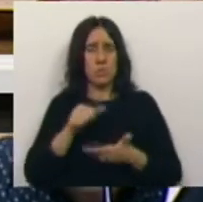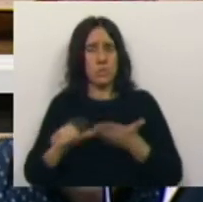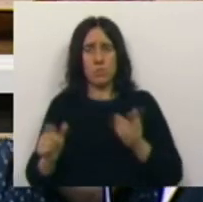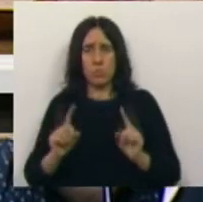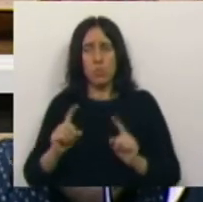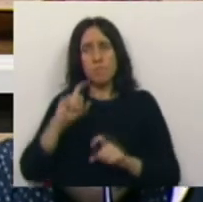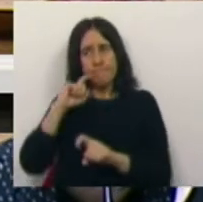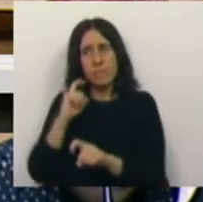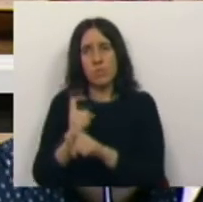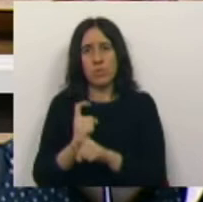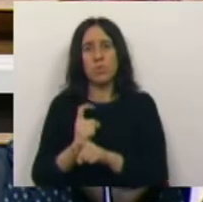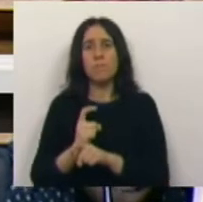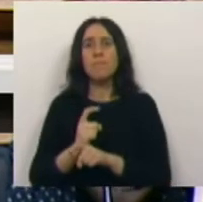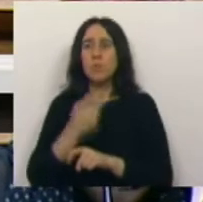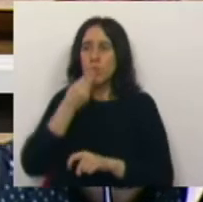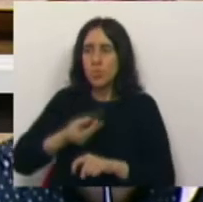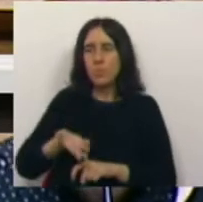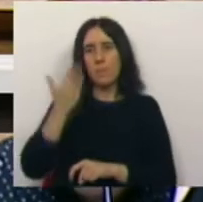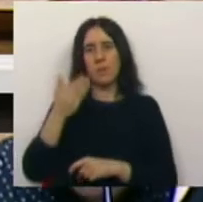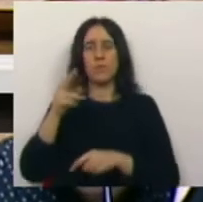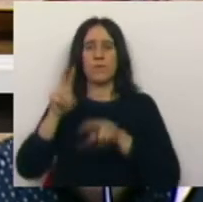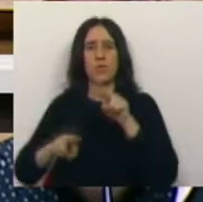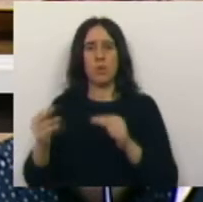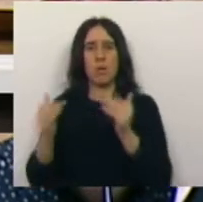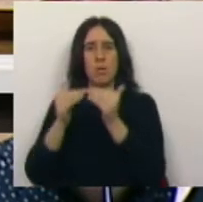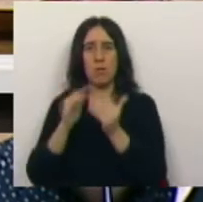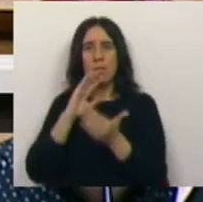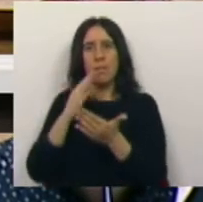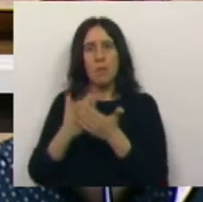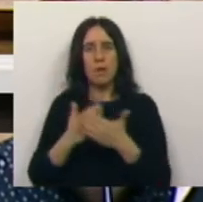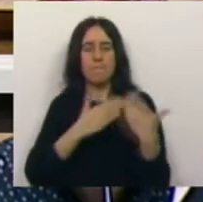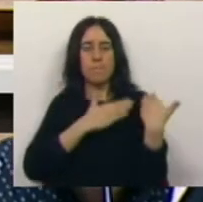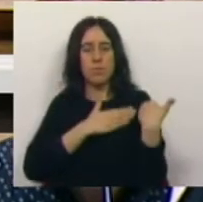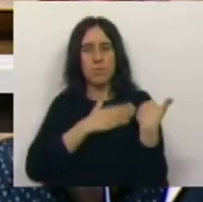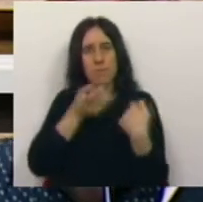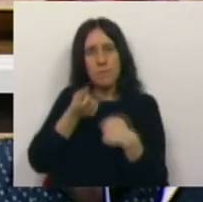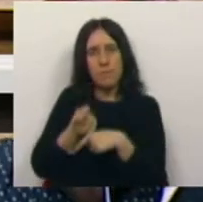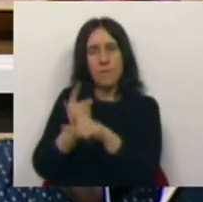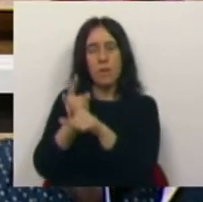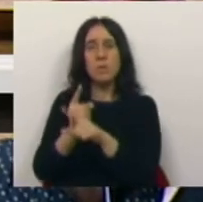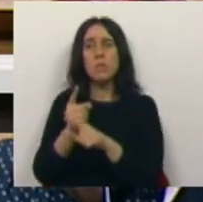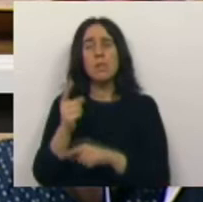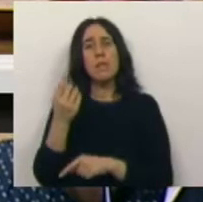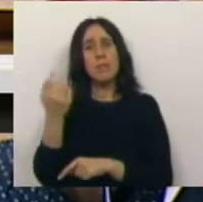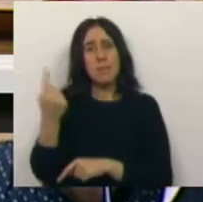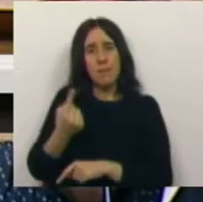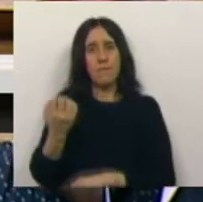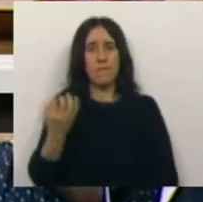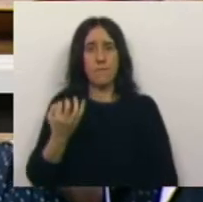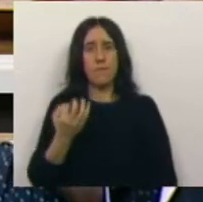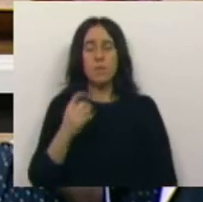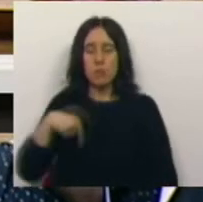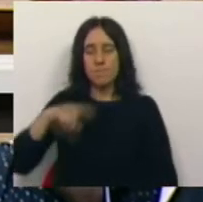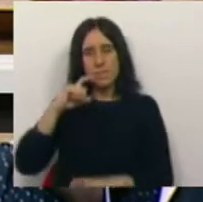de exigir maior justiça fiscal, de fazer recair as responsabilidades sobre quem deve e